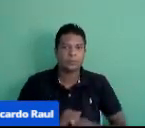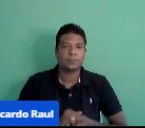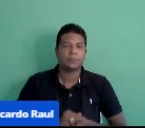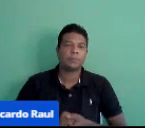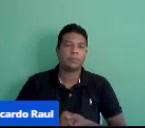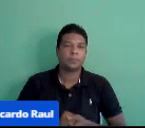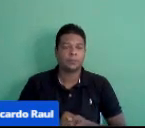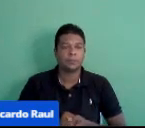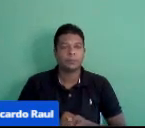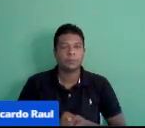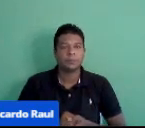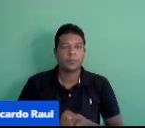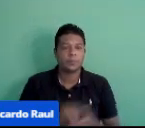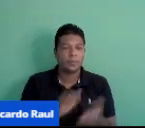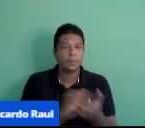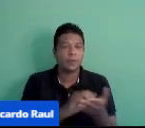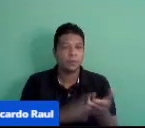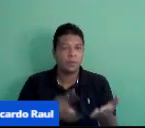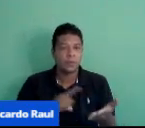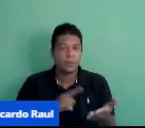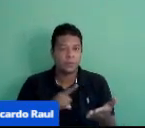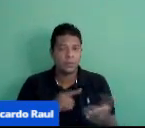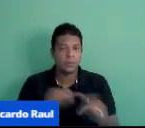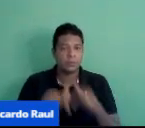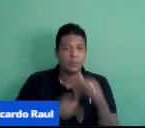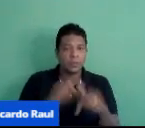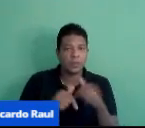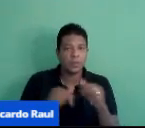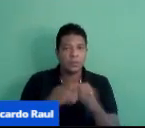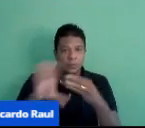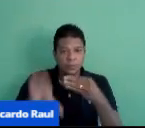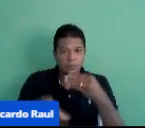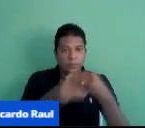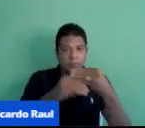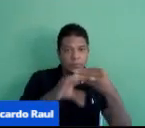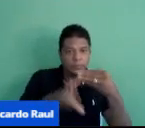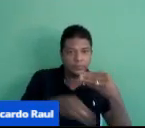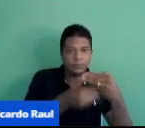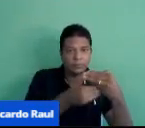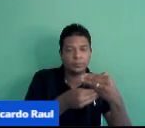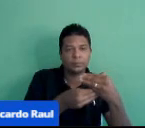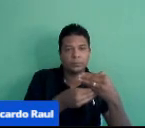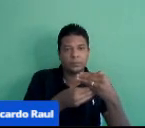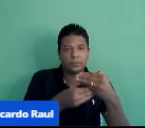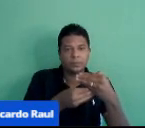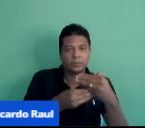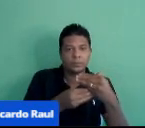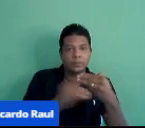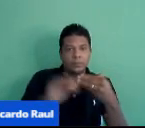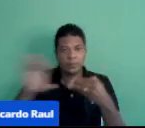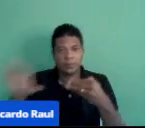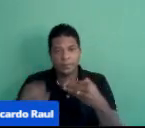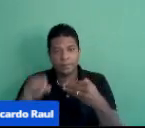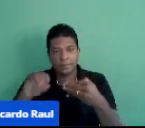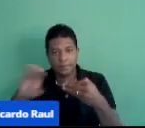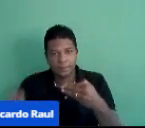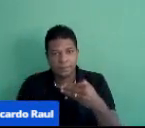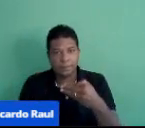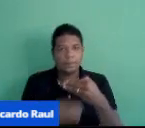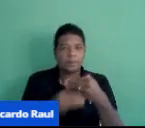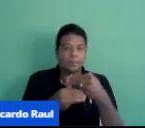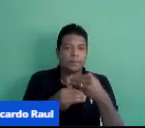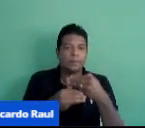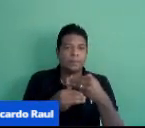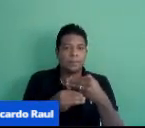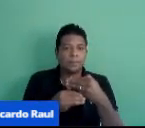E dependendo das atividades, eu tenho trabalhado também atividades complementares. Então, eu pego o conteúdo ali, ou